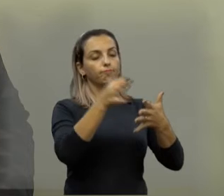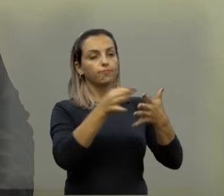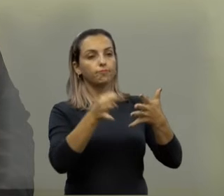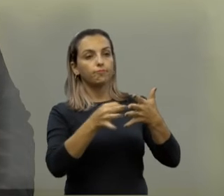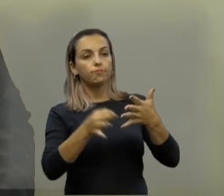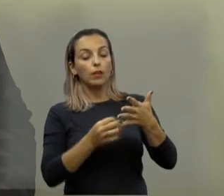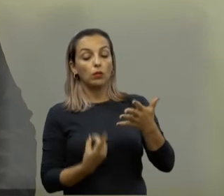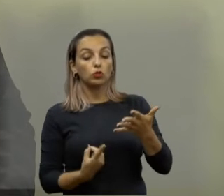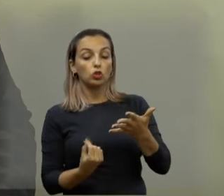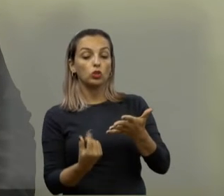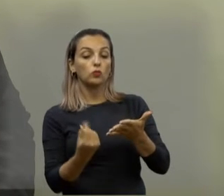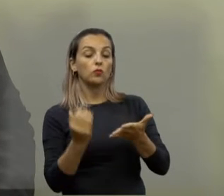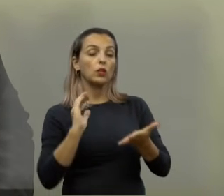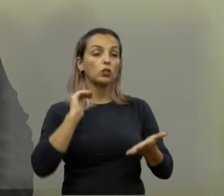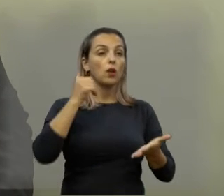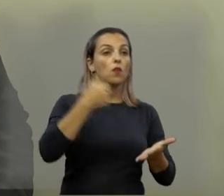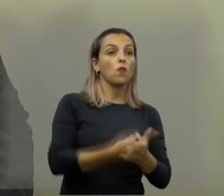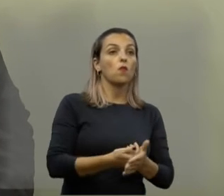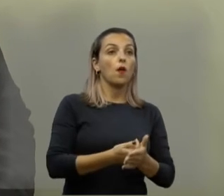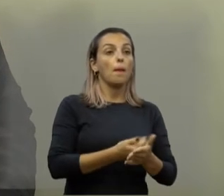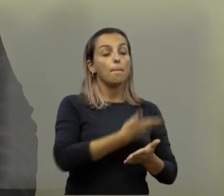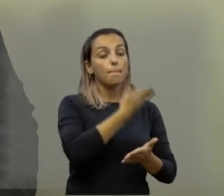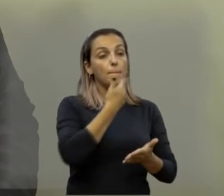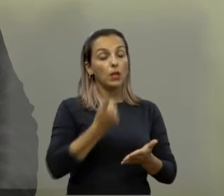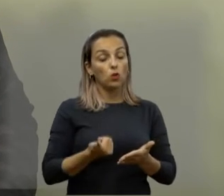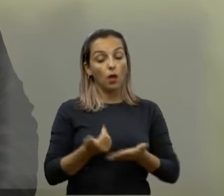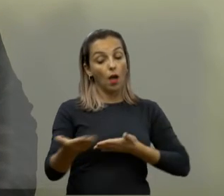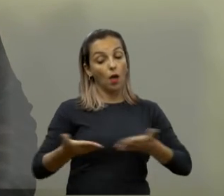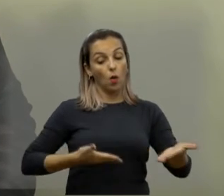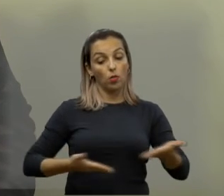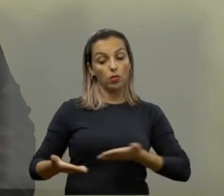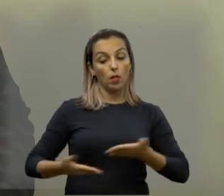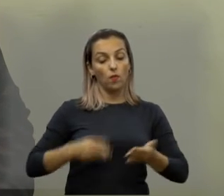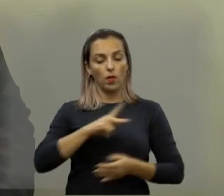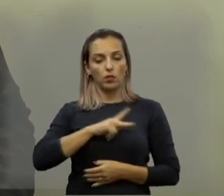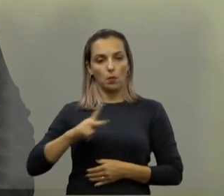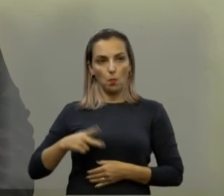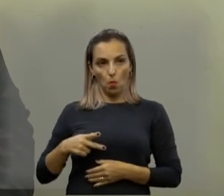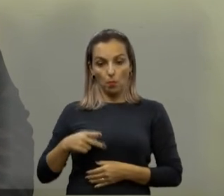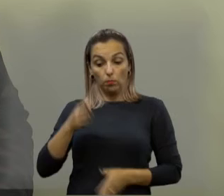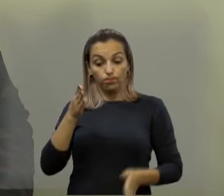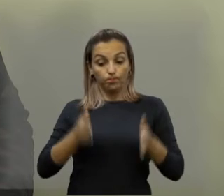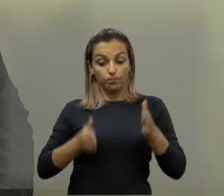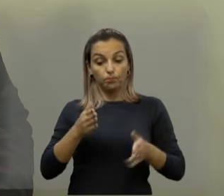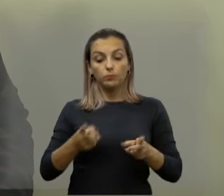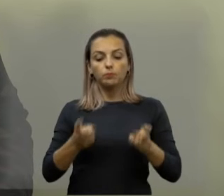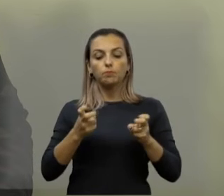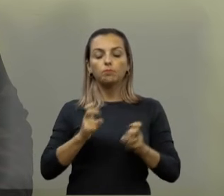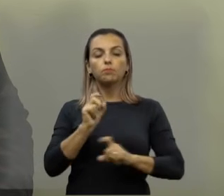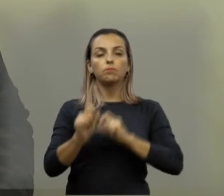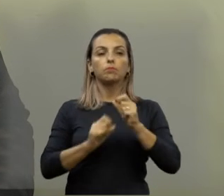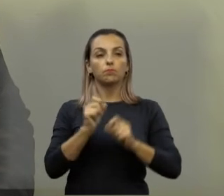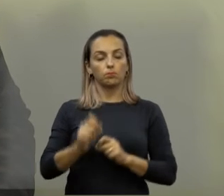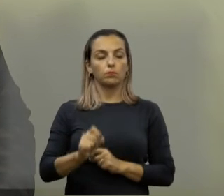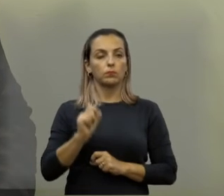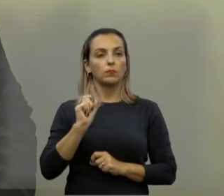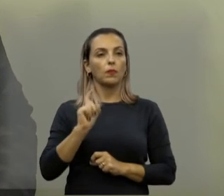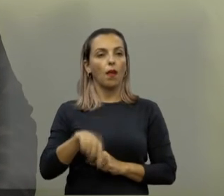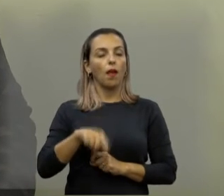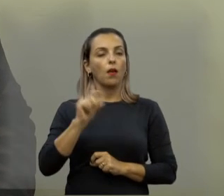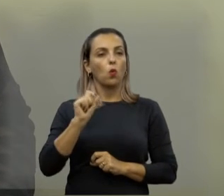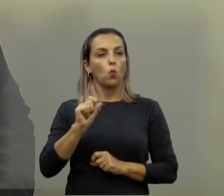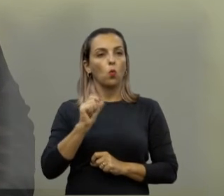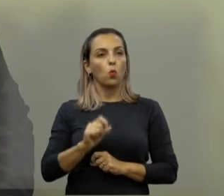necessários ao aperfeiçoamento desse serviços públicos durante Tais estudos verificou-se dentro outras situações